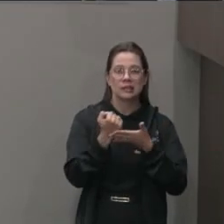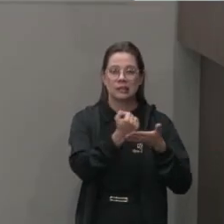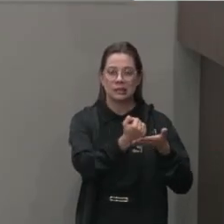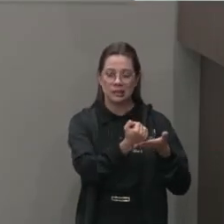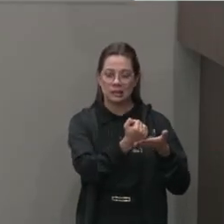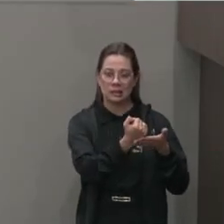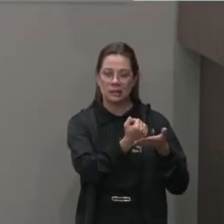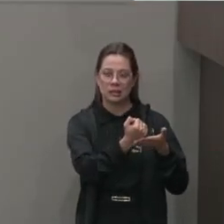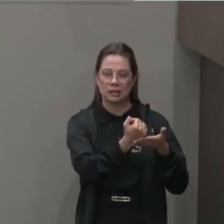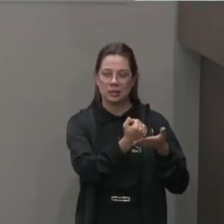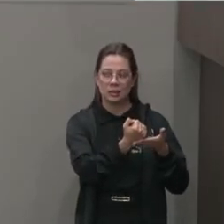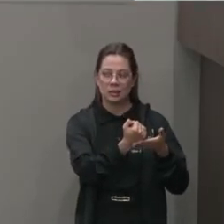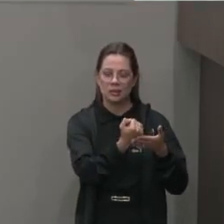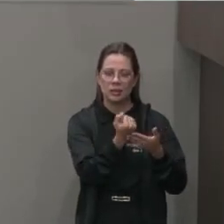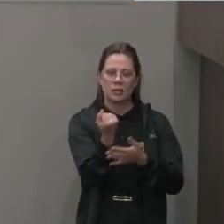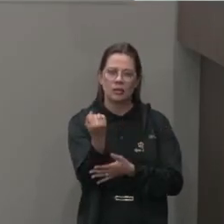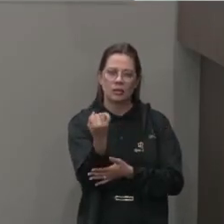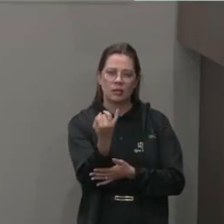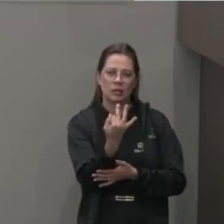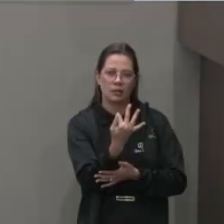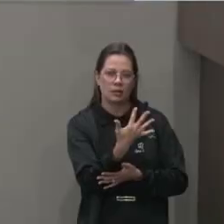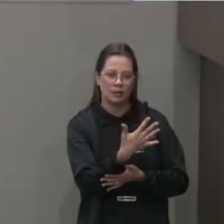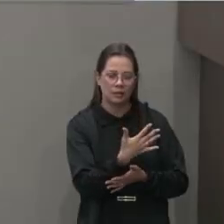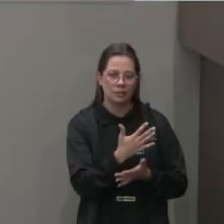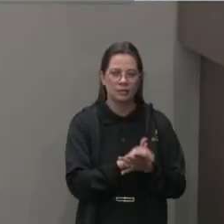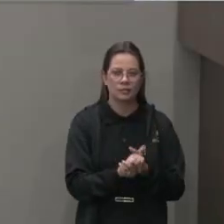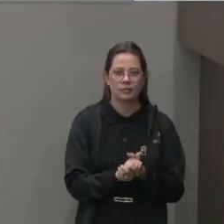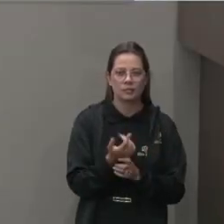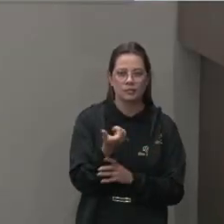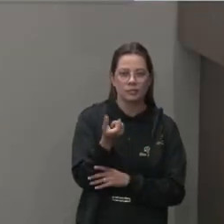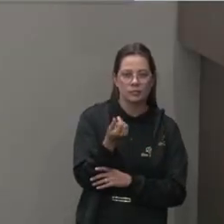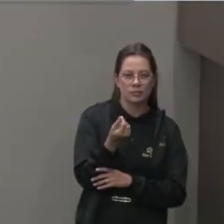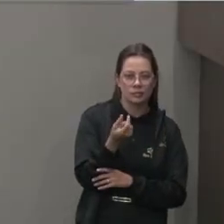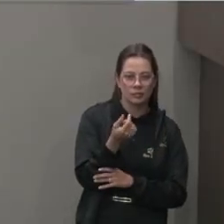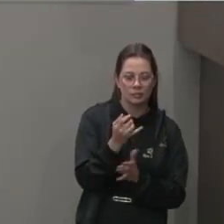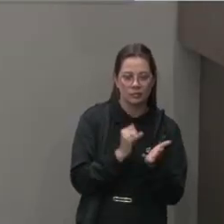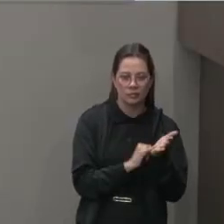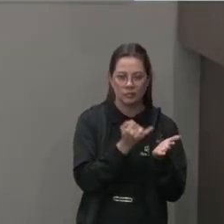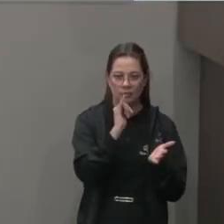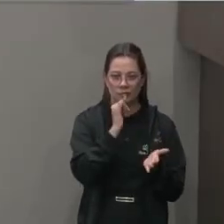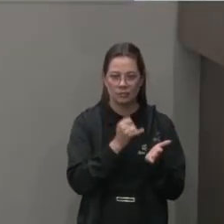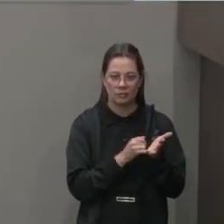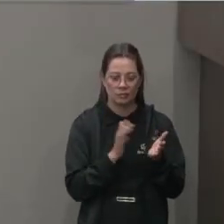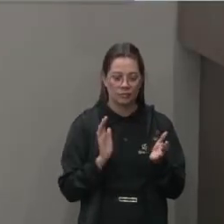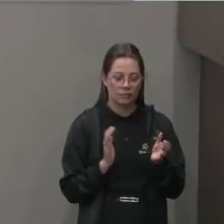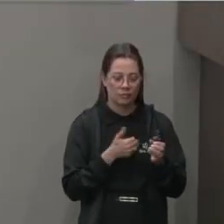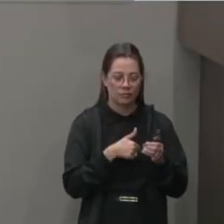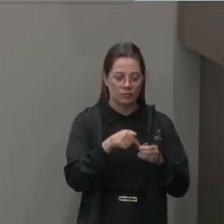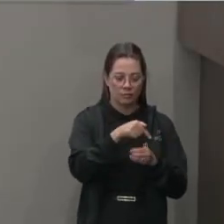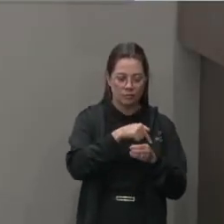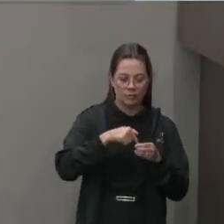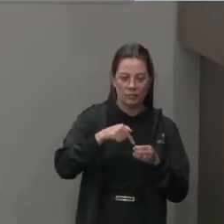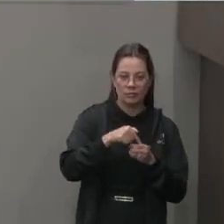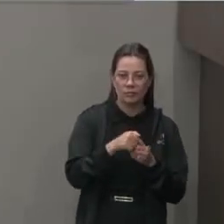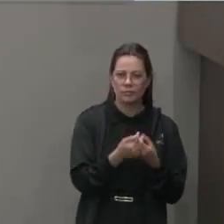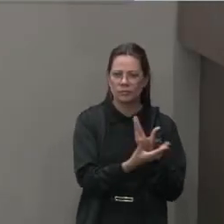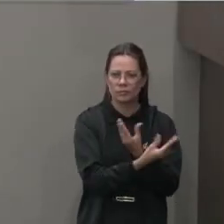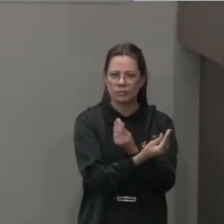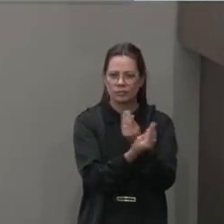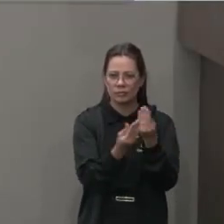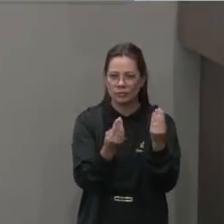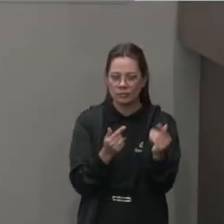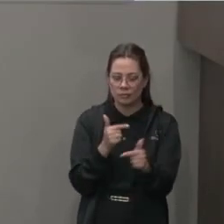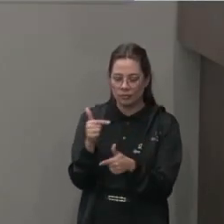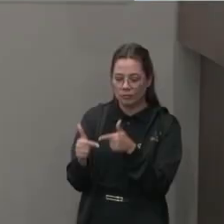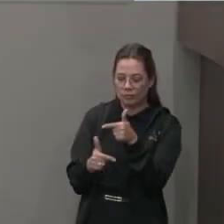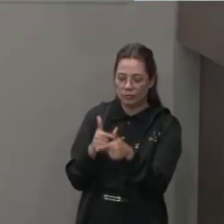lá milhares de reais em imposto para a nossa cidade, centenas de